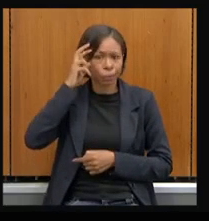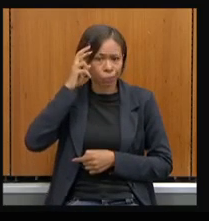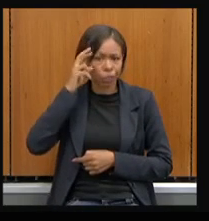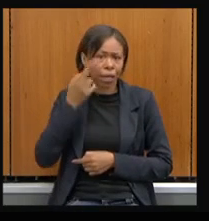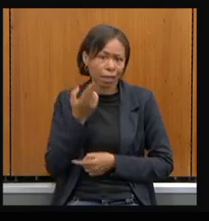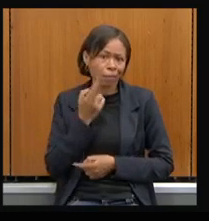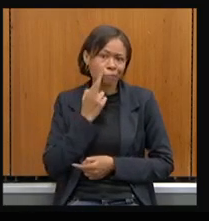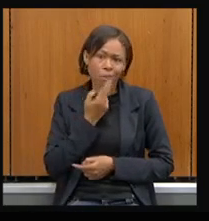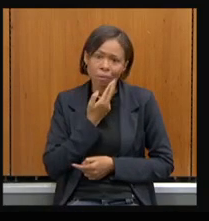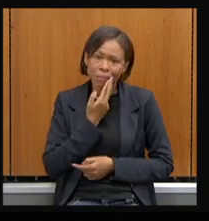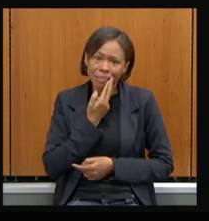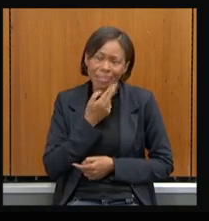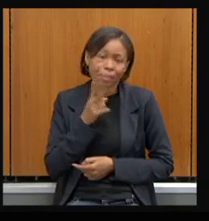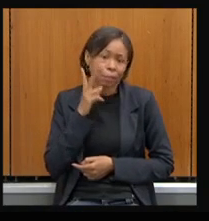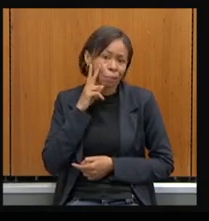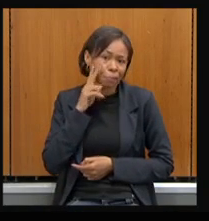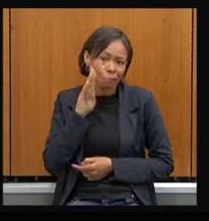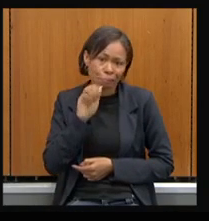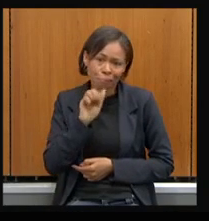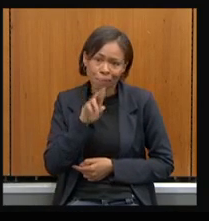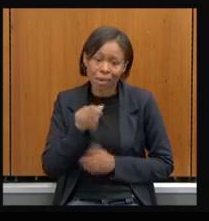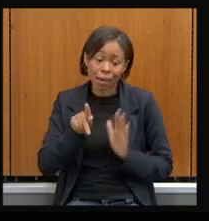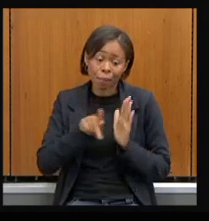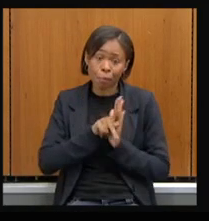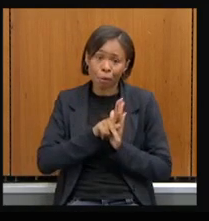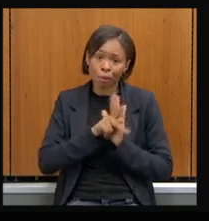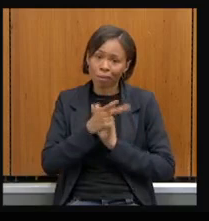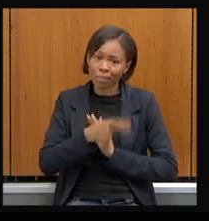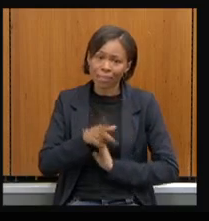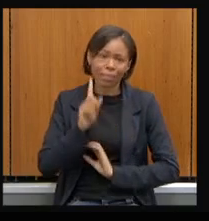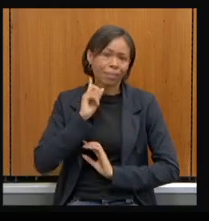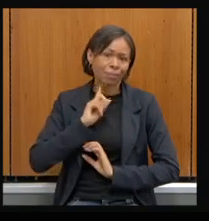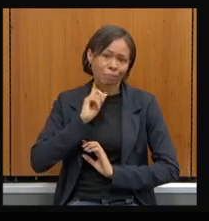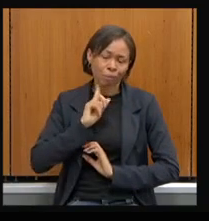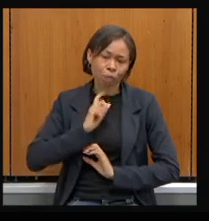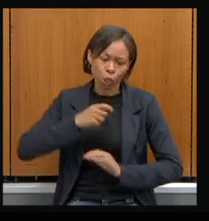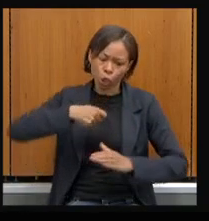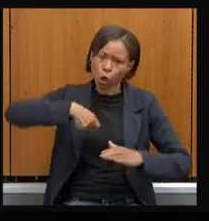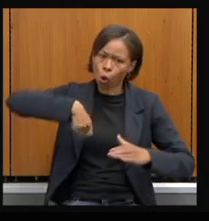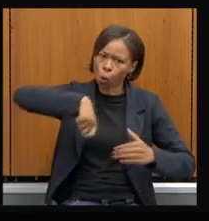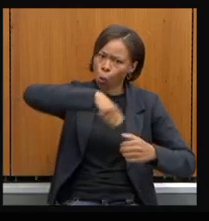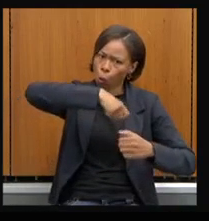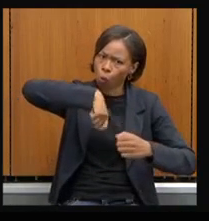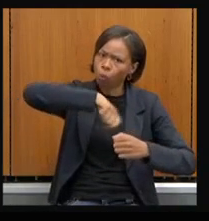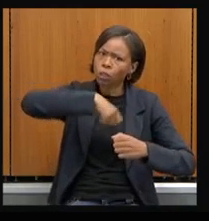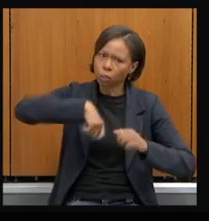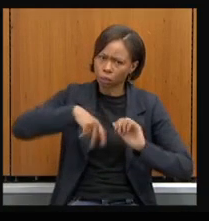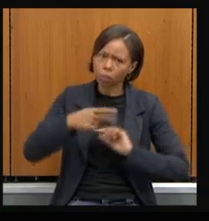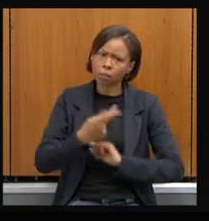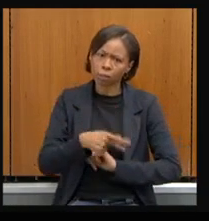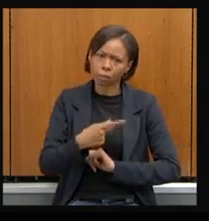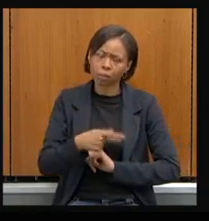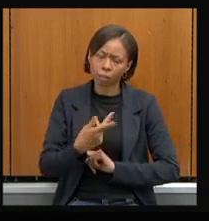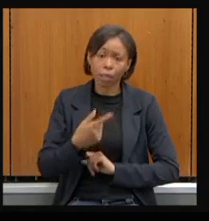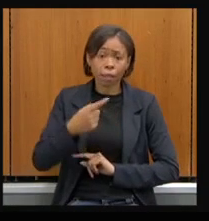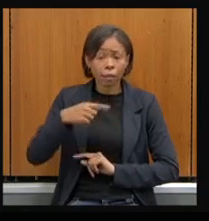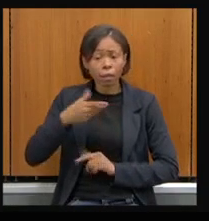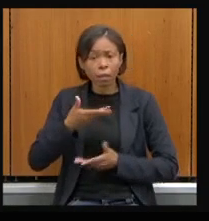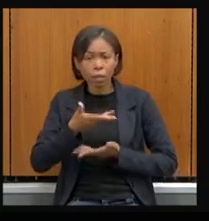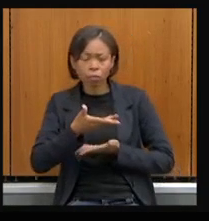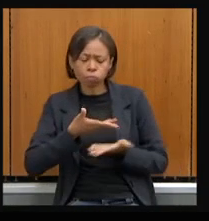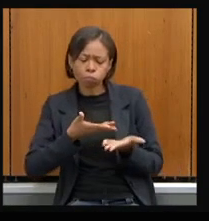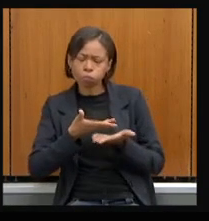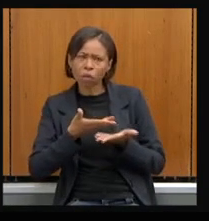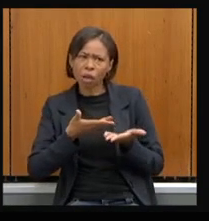então é o nosso modo de fazer e de oferecer alimentos, a cultura alimentar e nós articulamos no ano